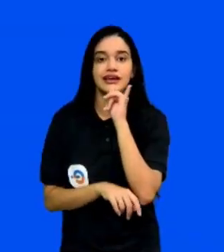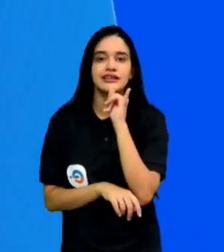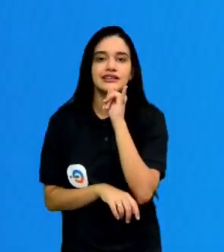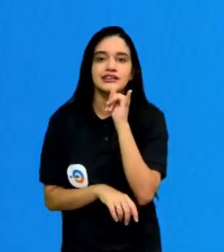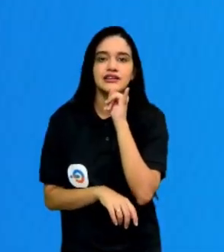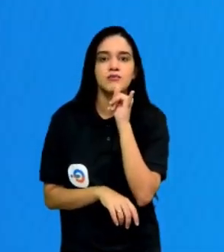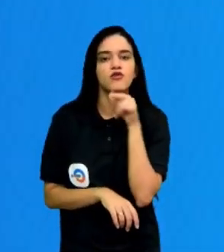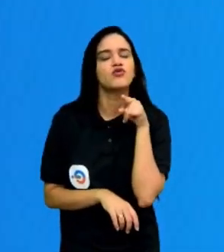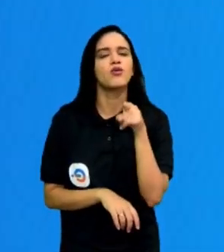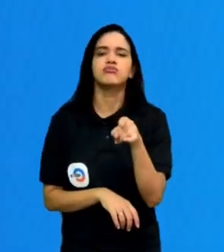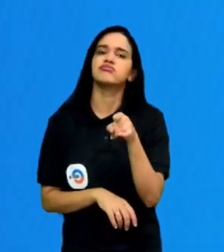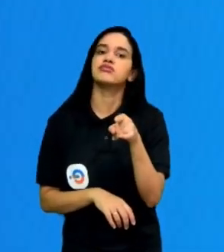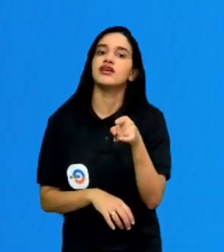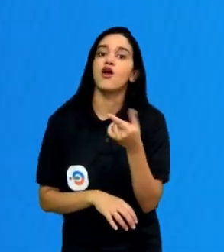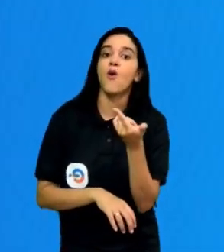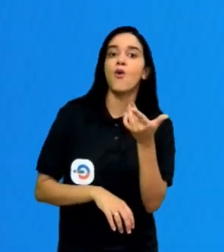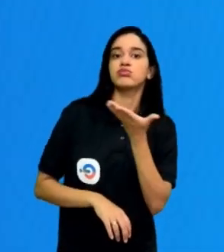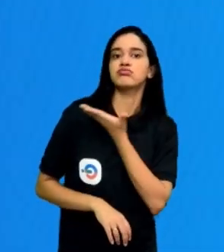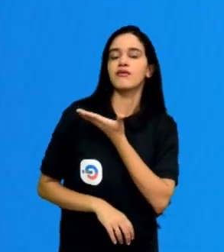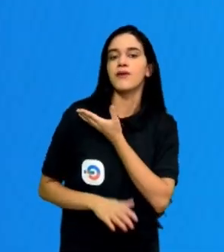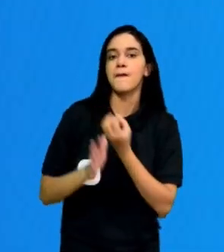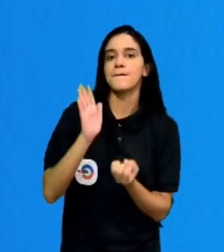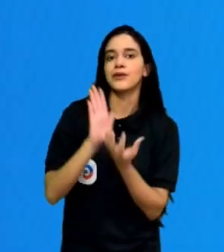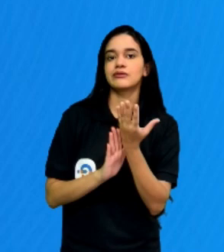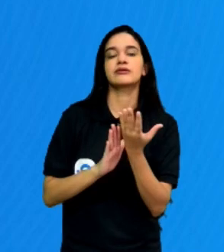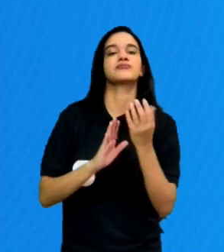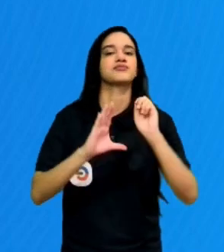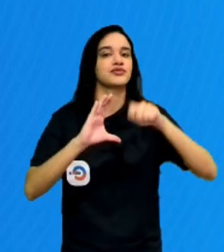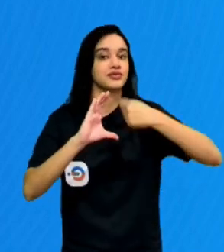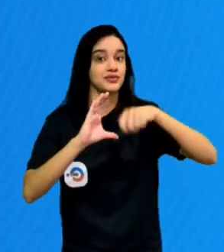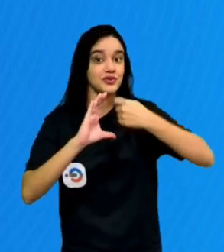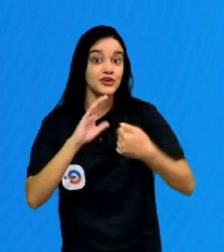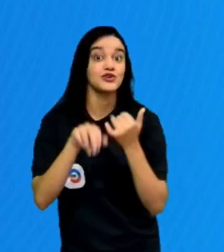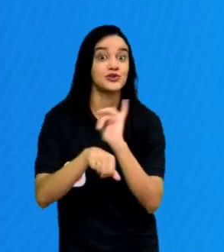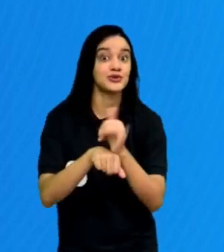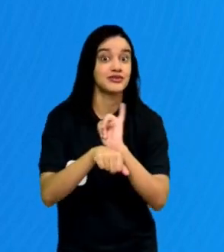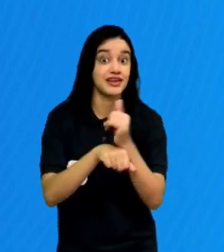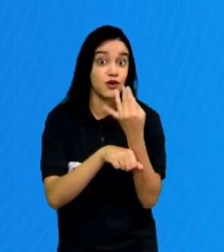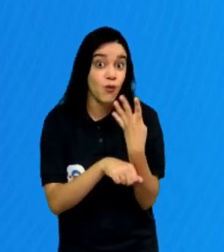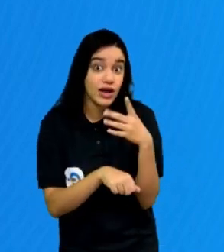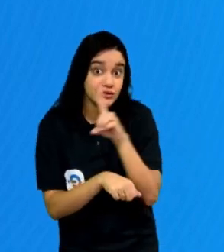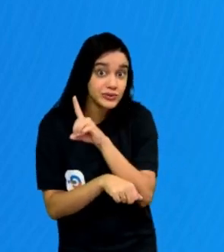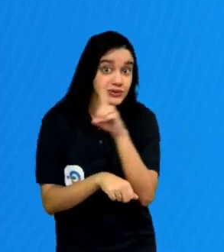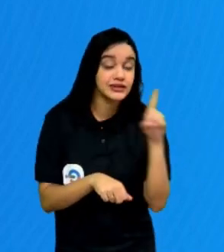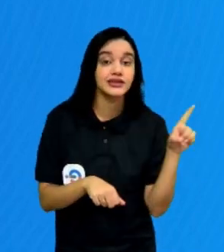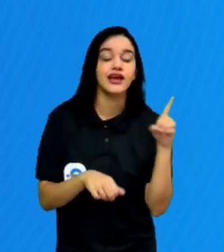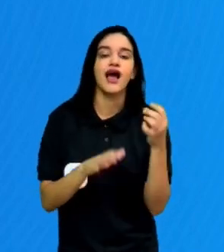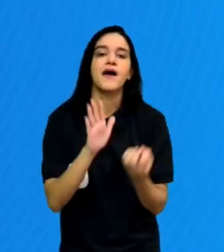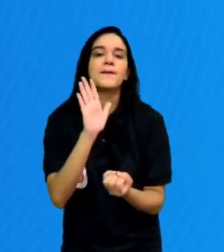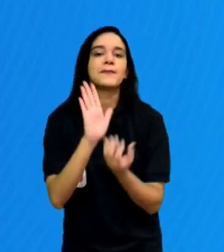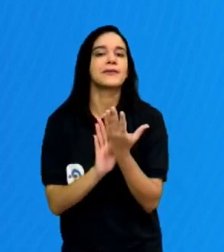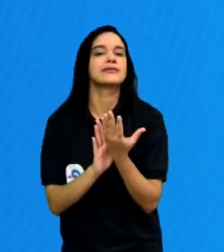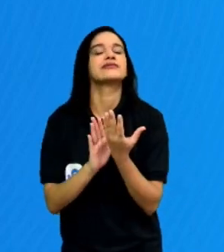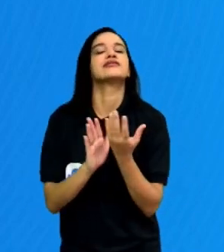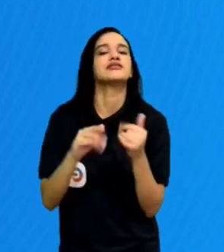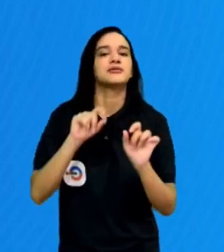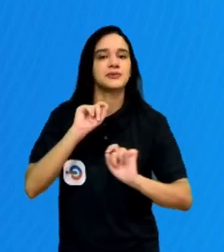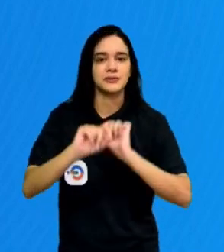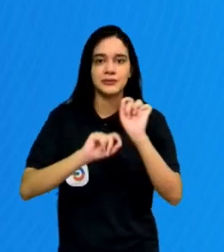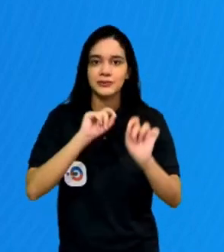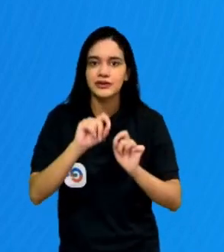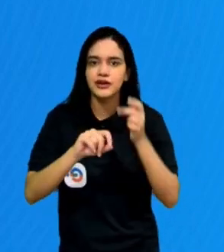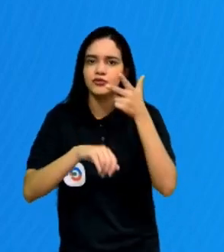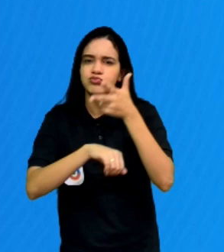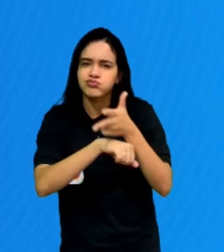você e outro colega produzem um vídeo para o YouTube em 4 dias. Essa produção envolve a captação e